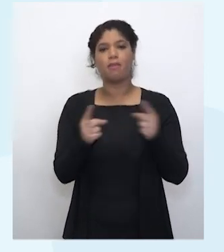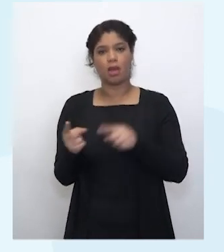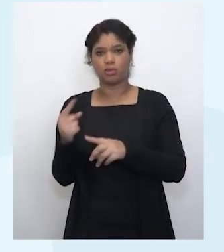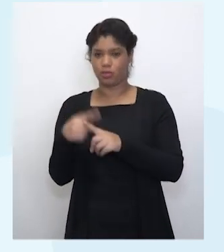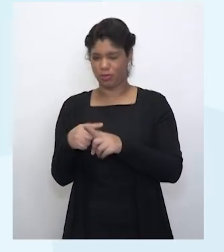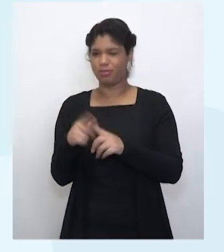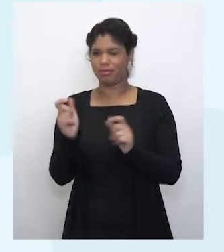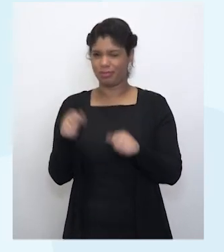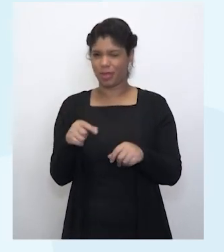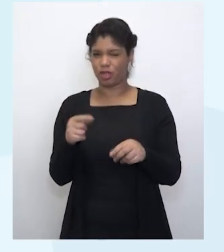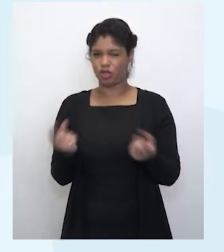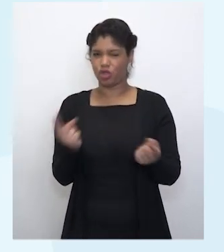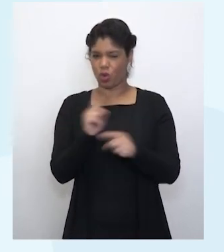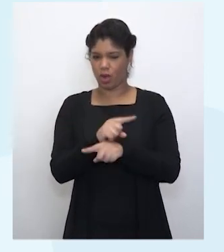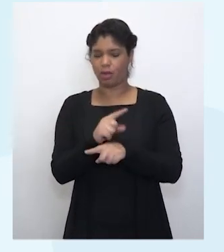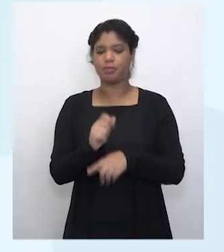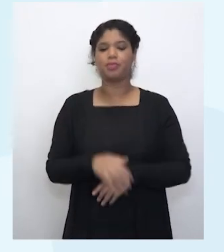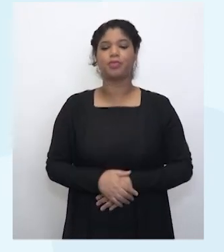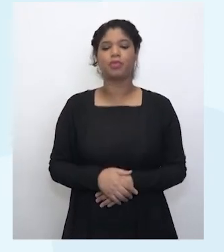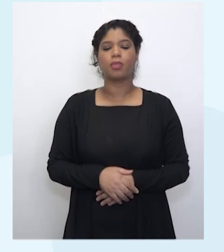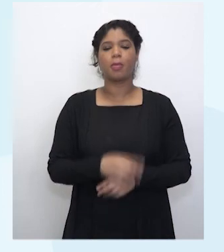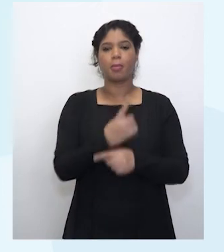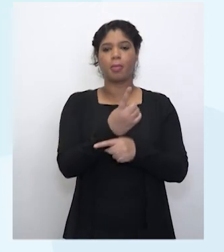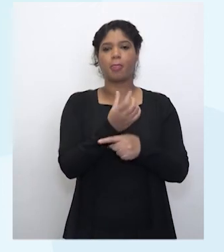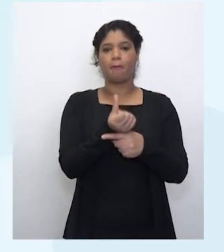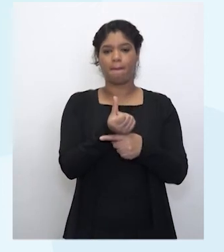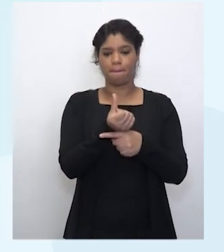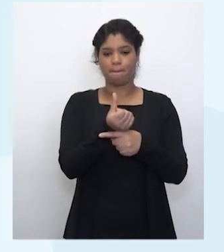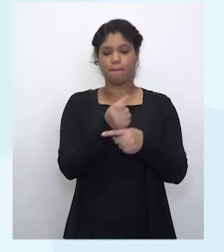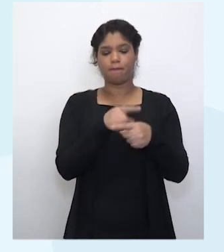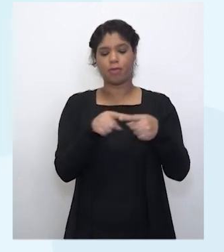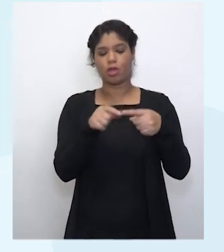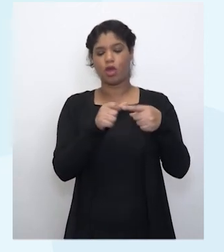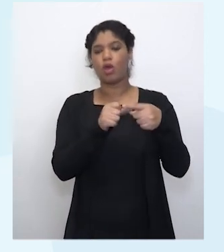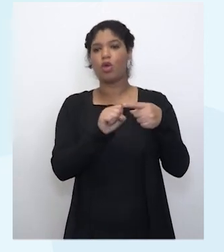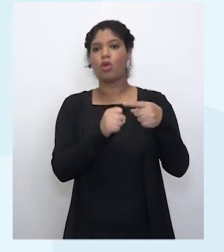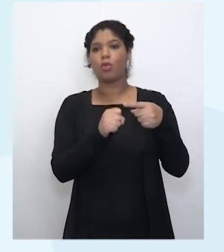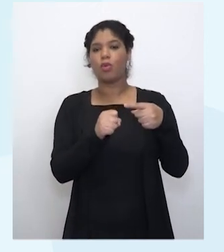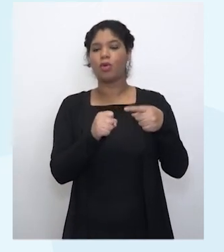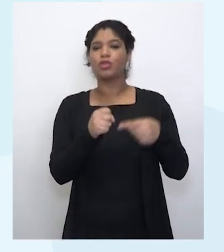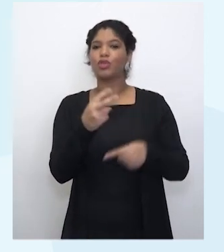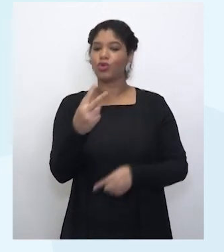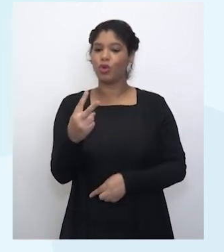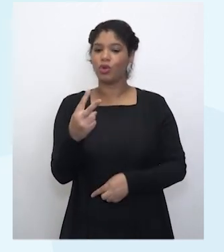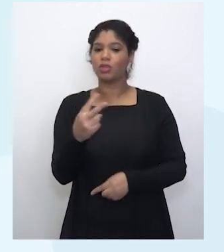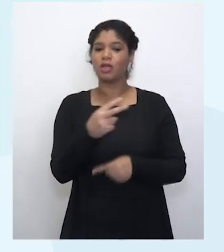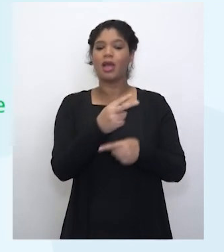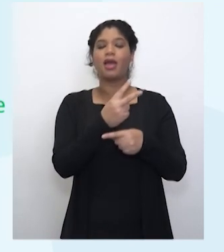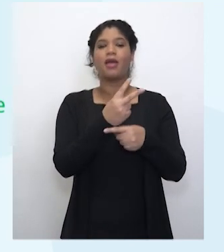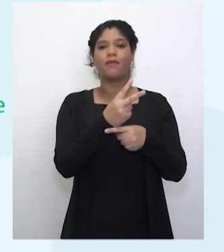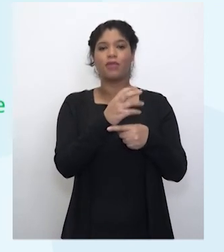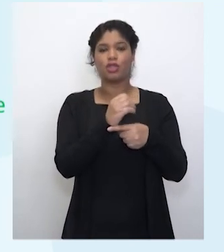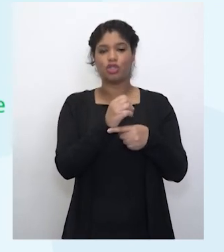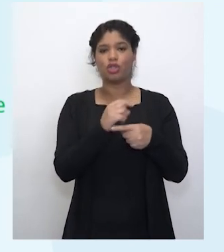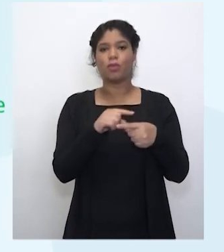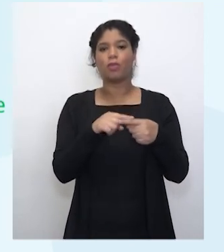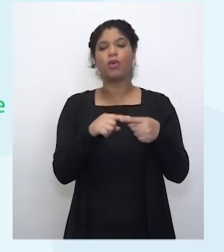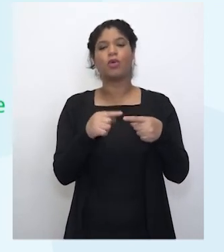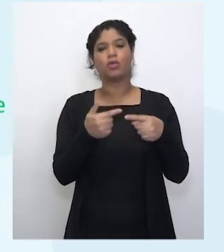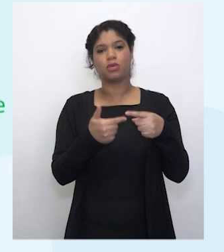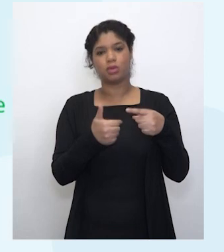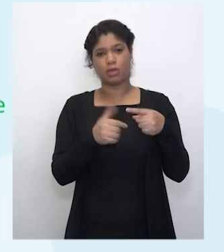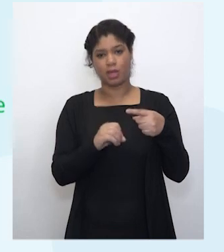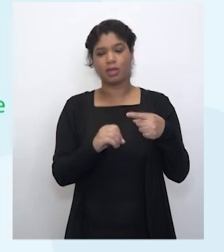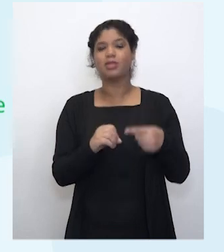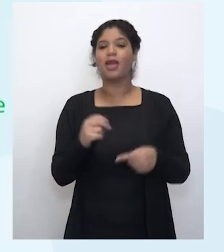ainda o 16 com 8, sobra 2. E 2 vezes 10, 20%. Acertaram, pessoal. Olha a resolução